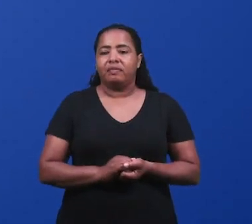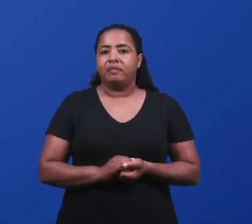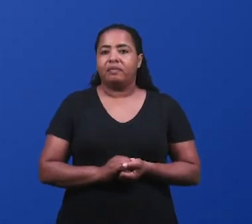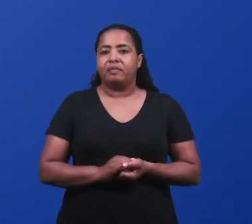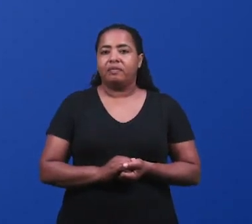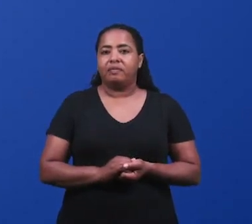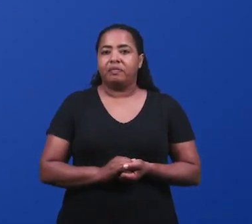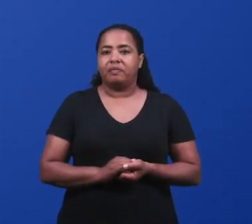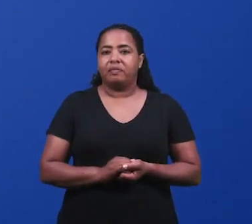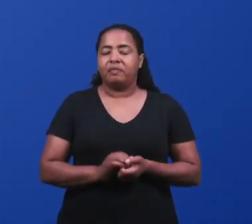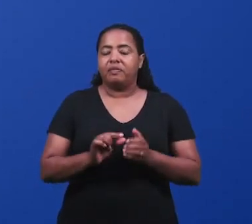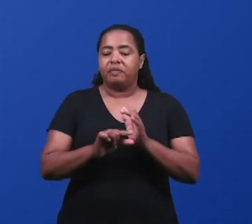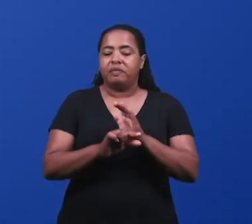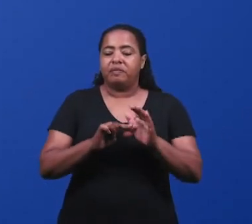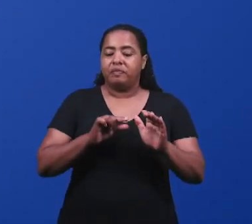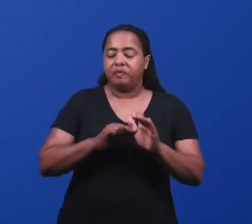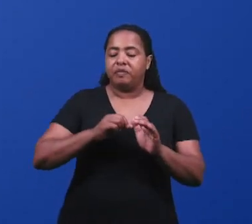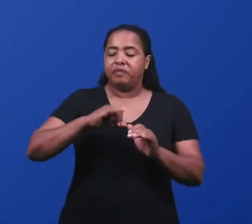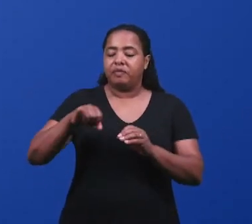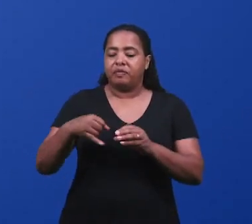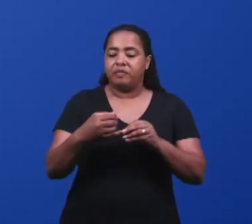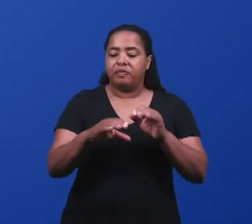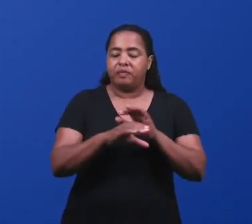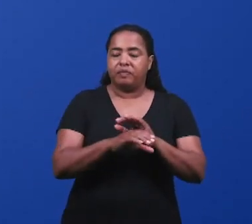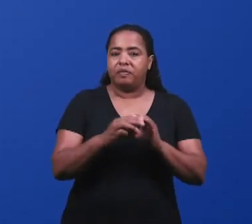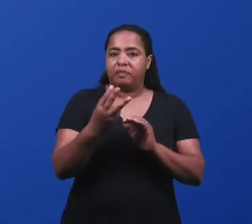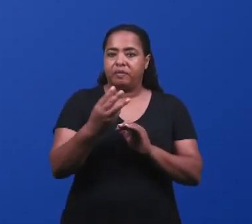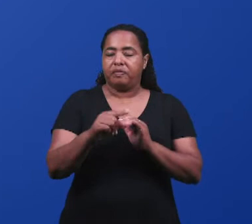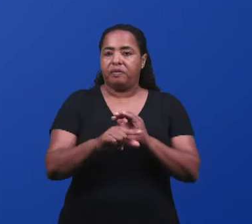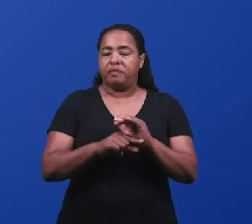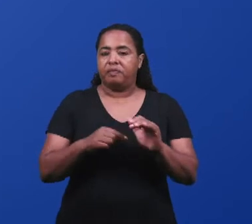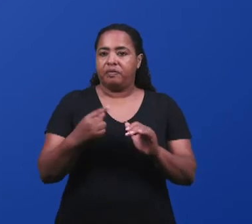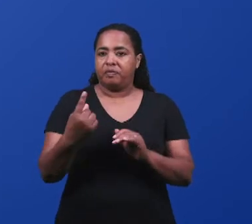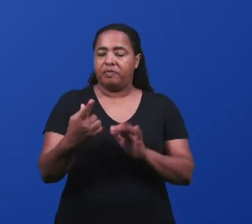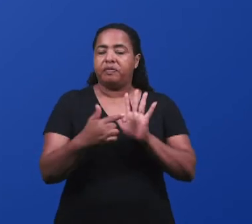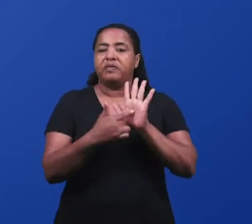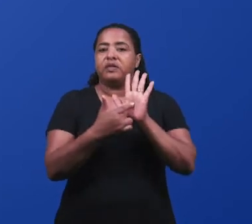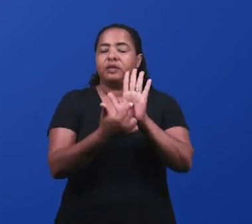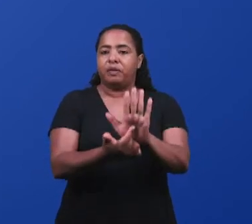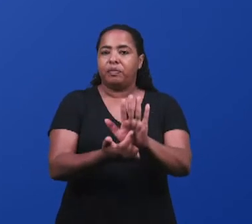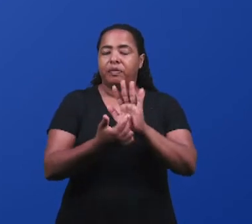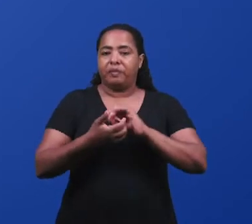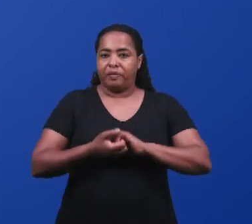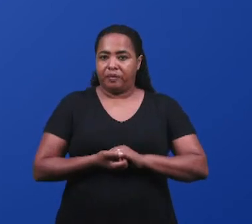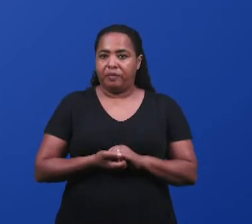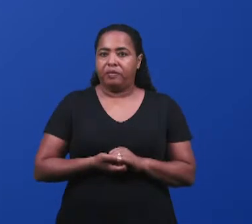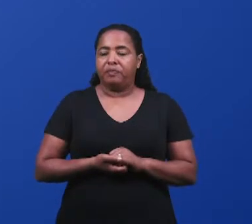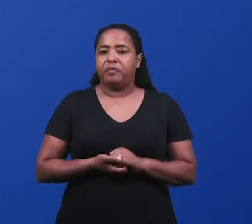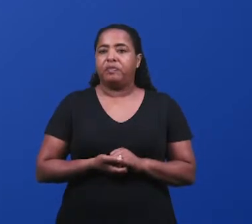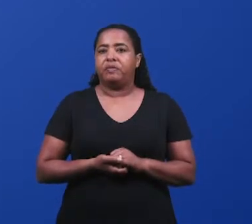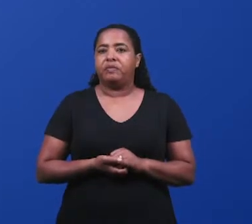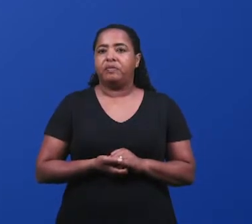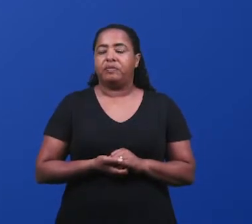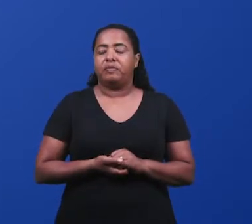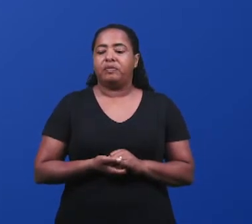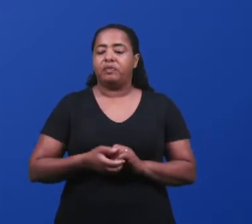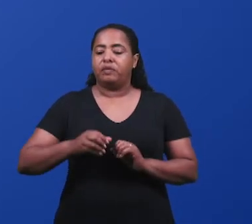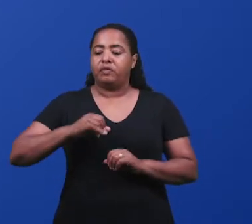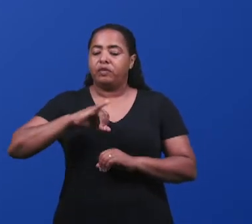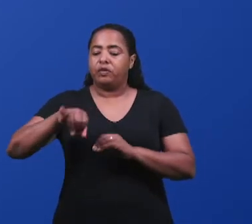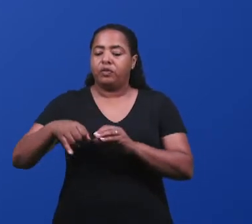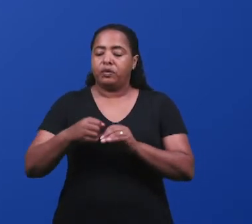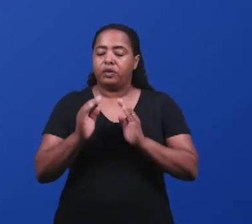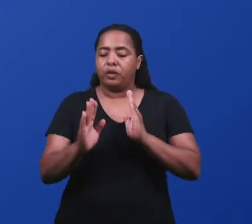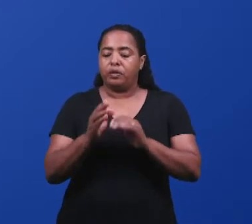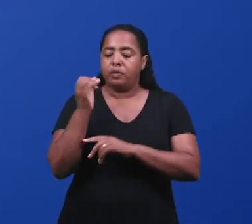versículo da pergunta é em Josué 3, versículo 1, que nos fala assim: Levantou-se, pois,